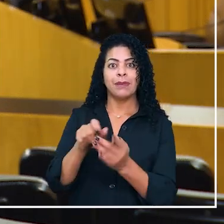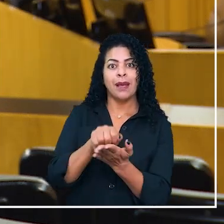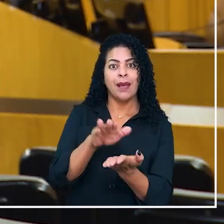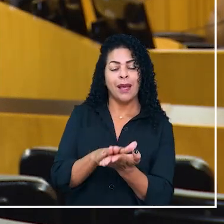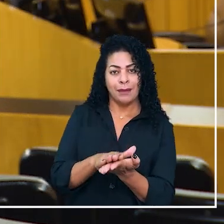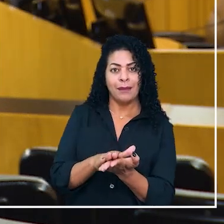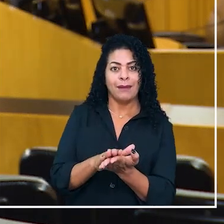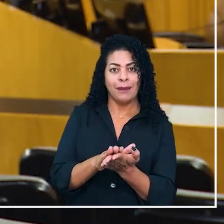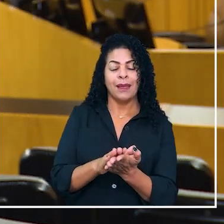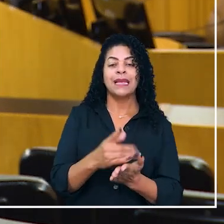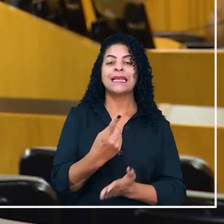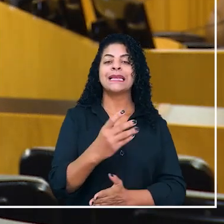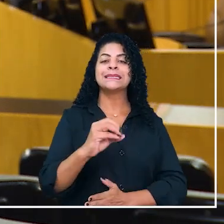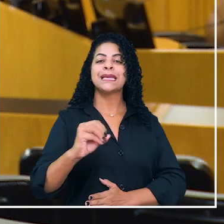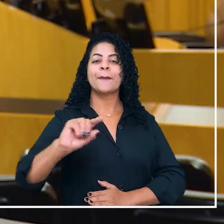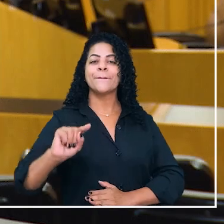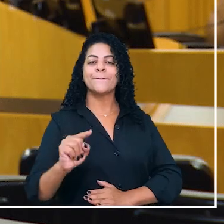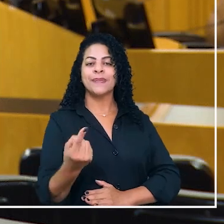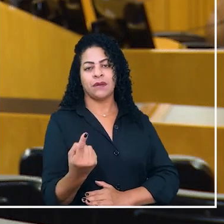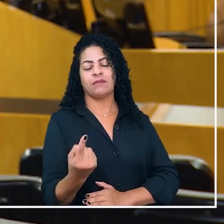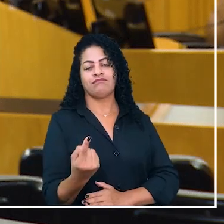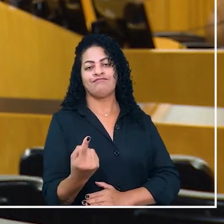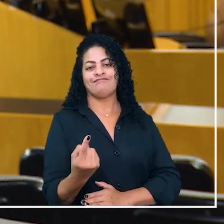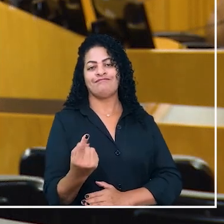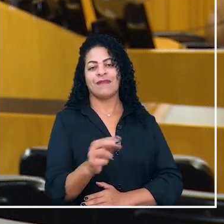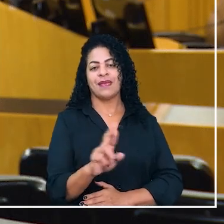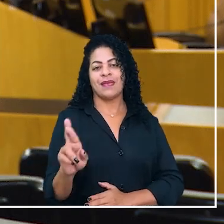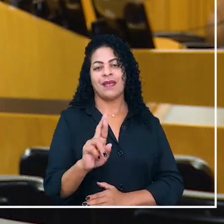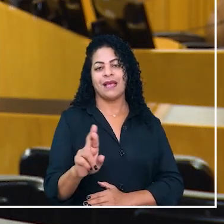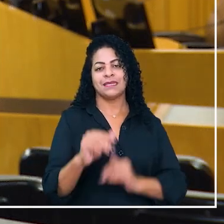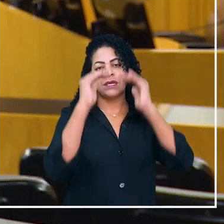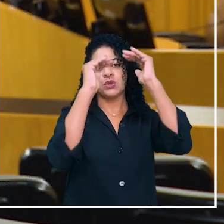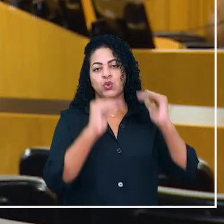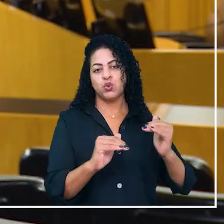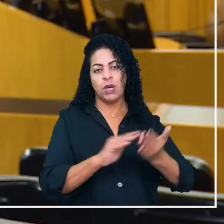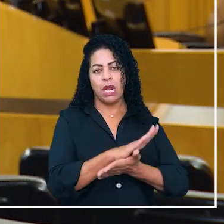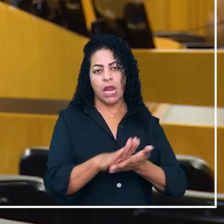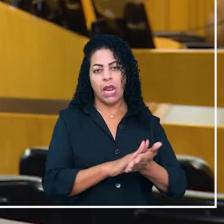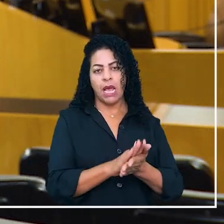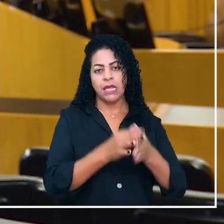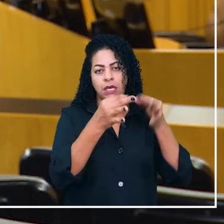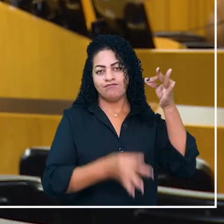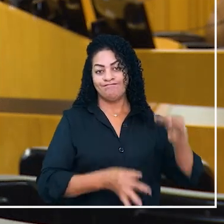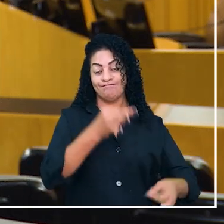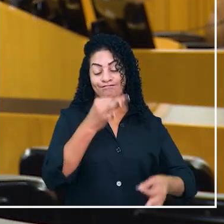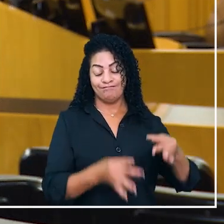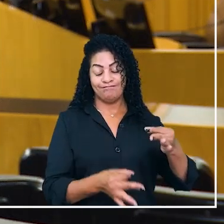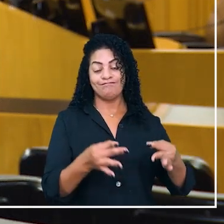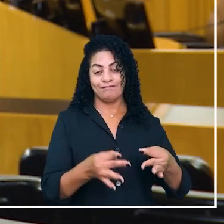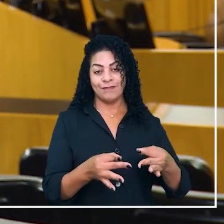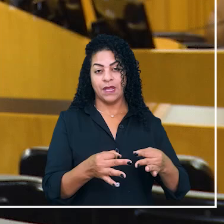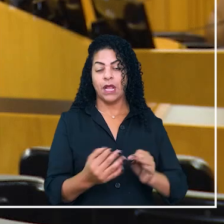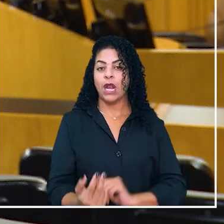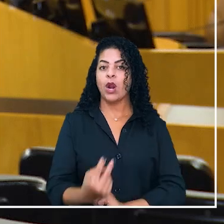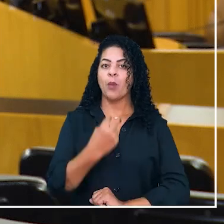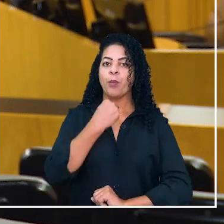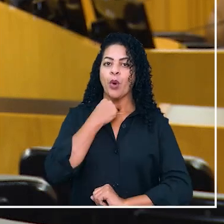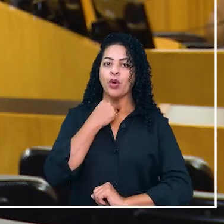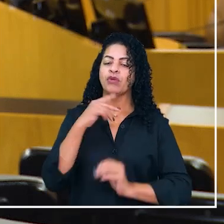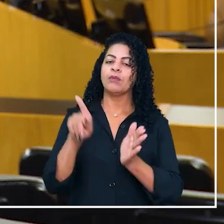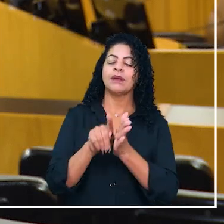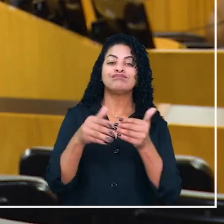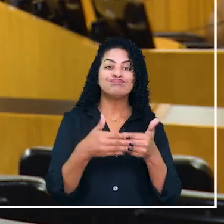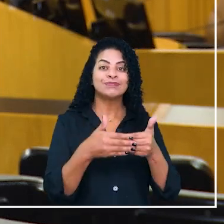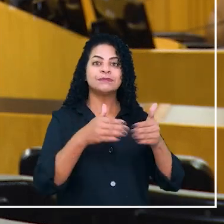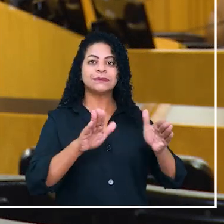de multa no valor de R$100 mil por desrespeitar ordem judicial de não funcionar em feriado nacional. A